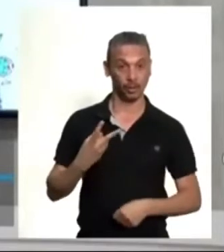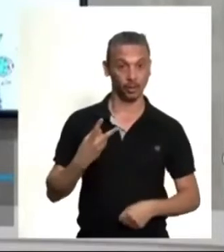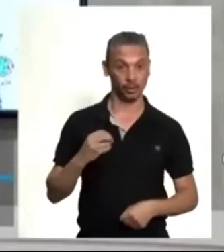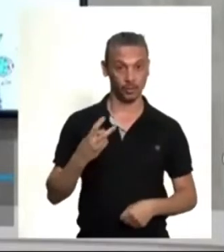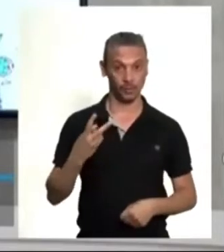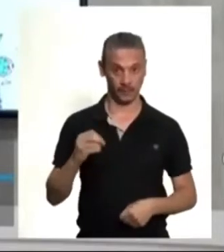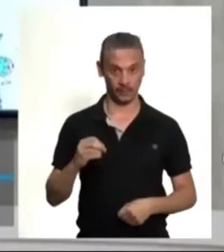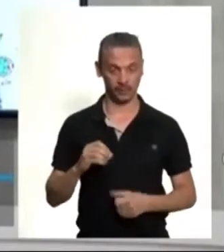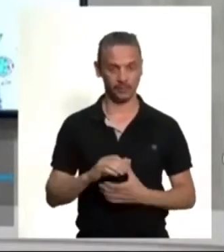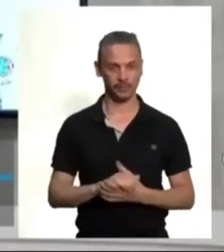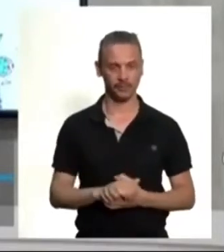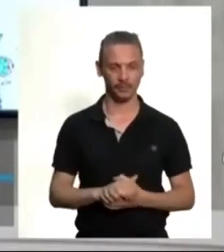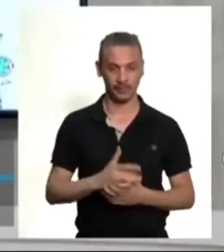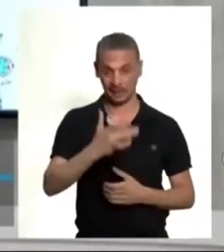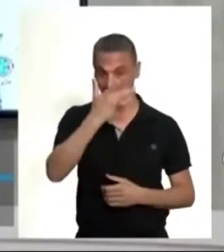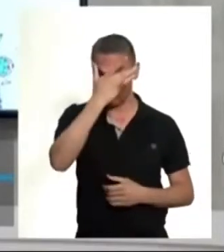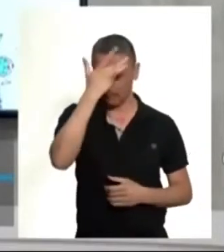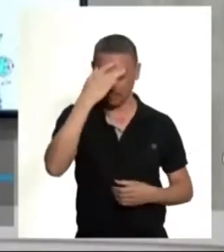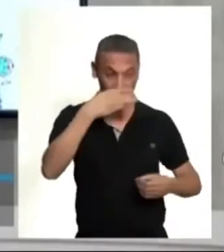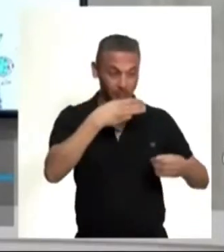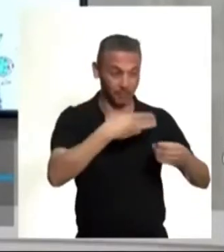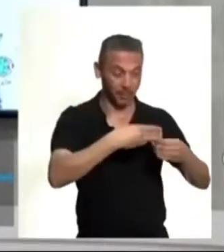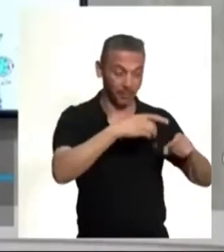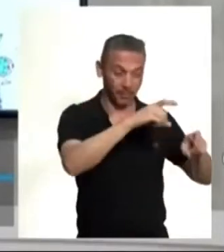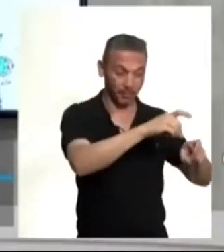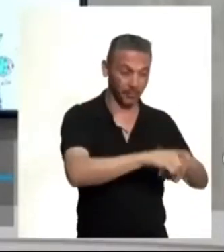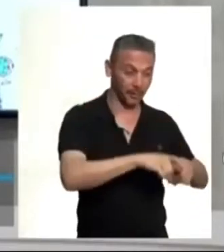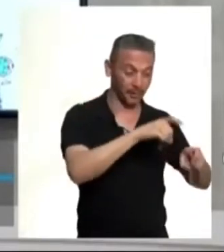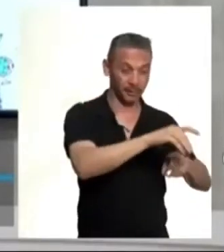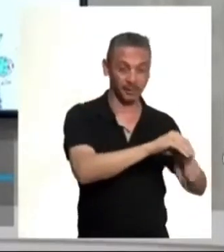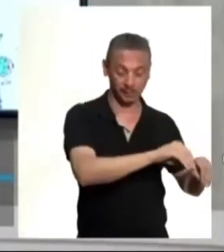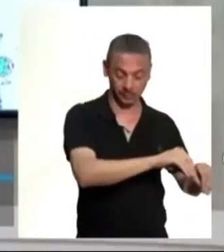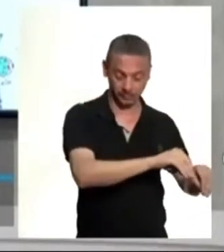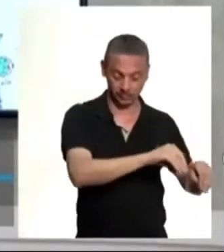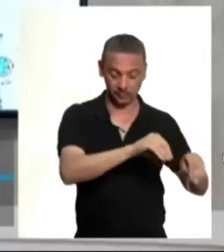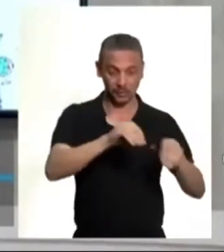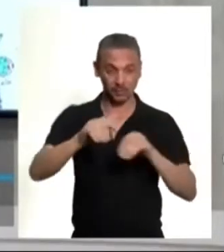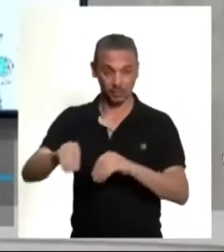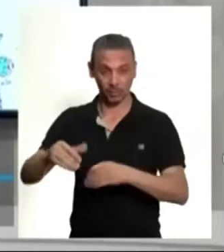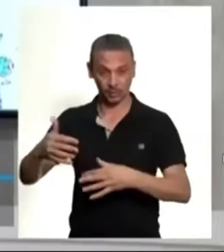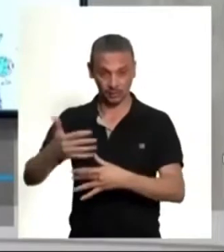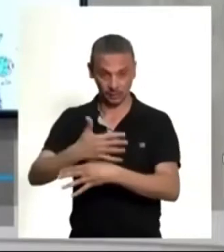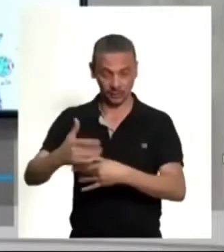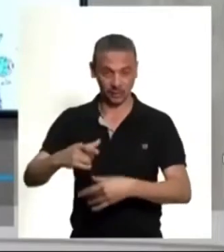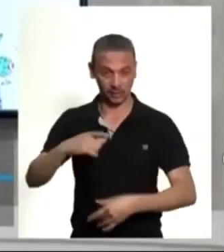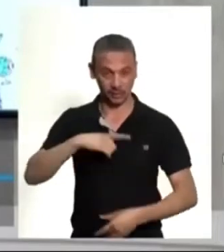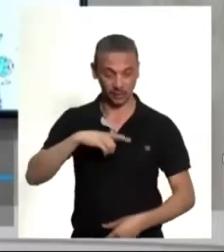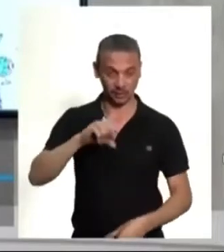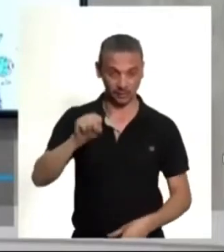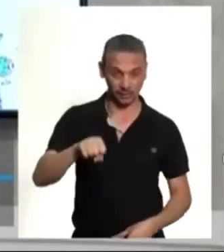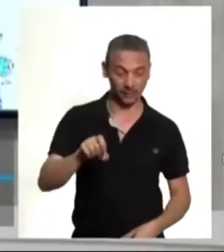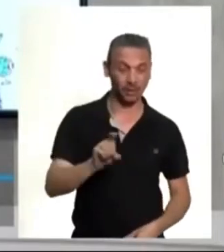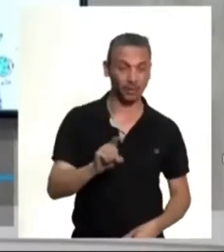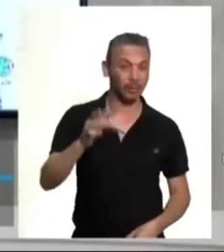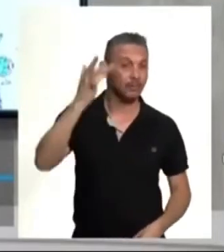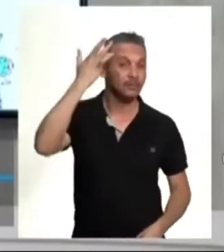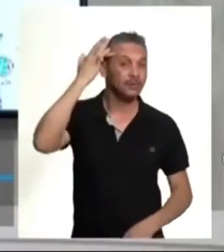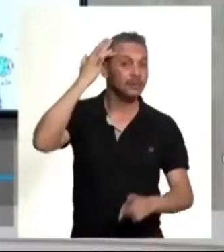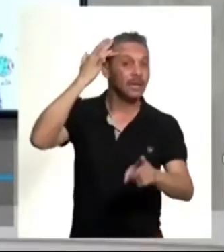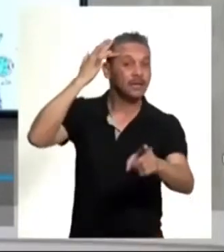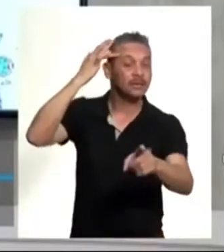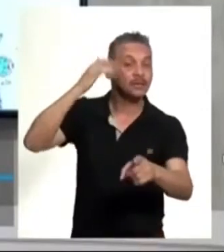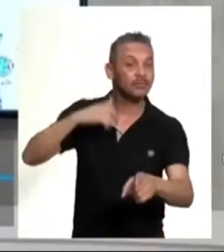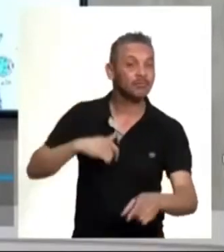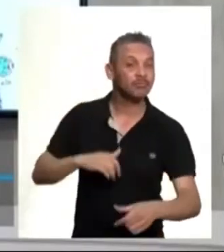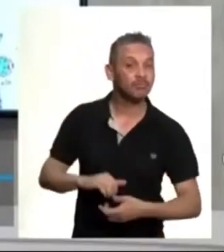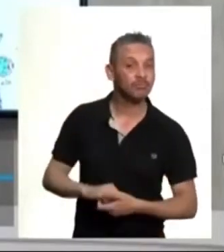a população sai do campo e vai para a cidade? Ainda tem uma parcela da população que sai do campo e vai para a cidade? O que vocês acham? Sim